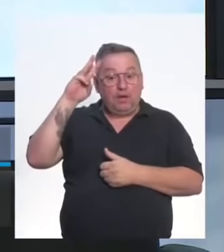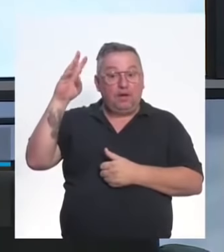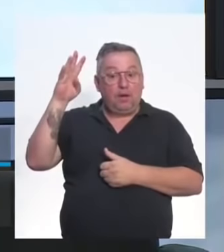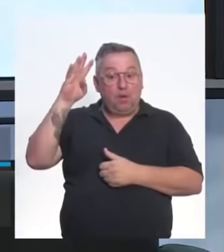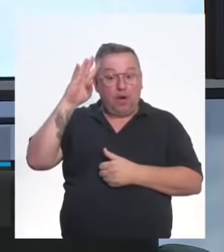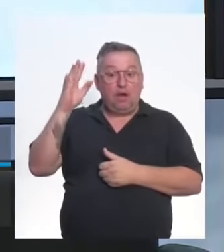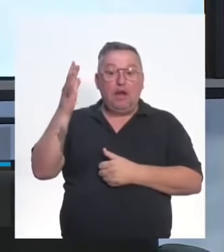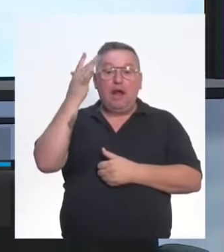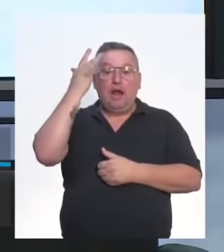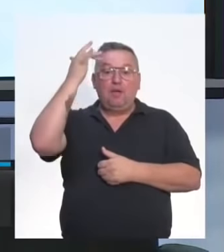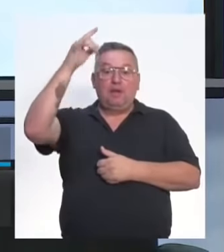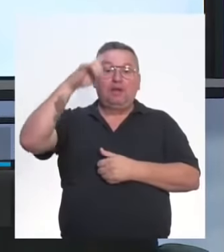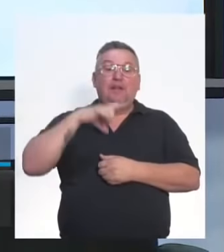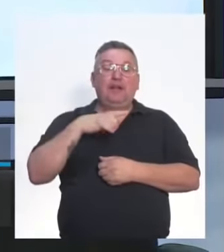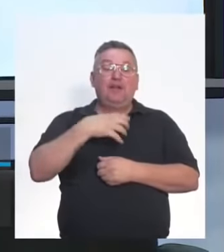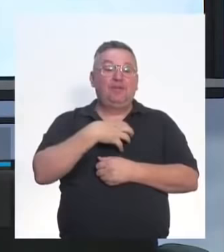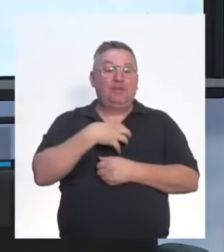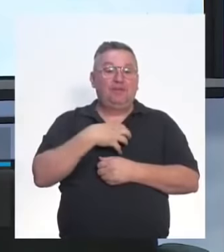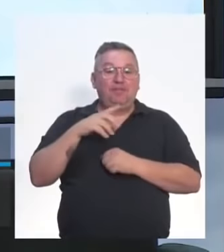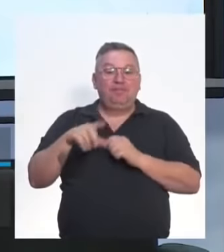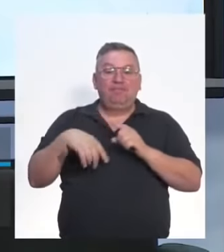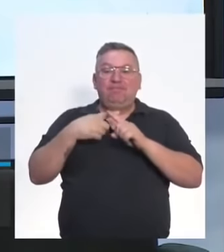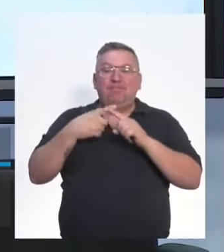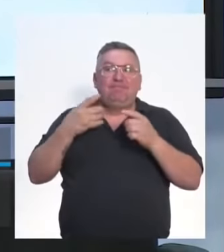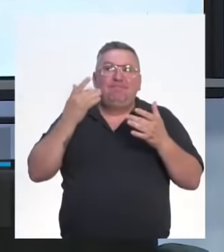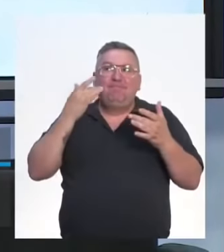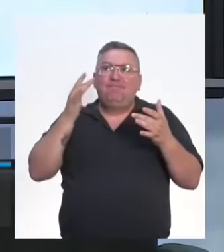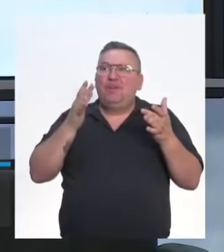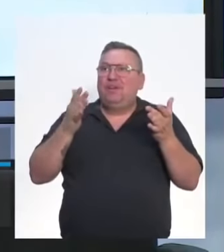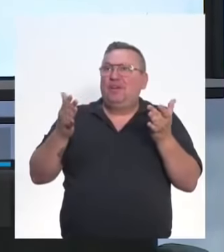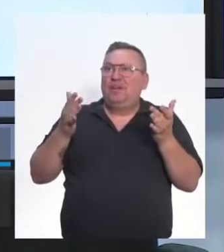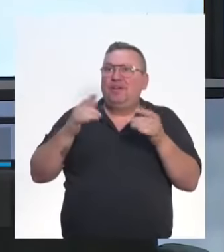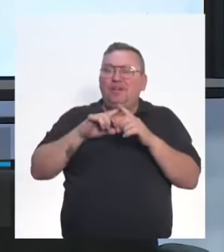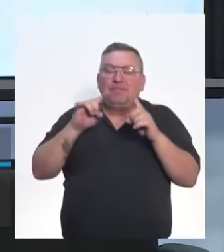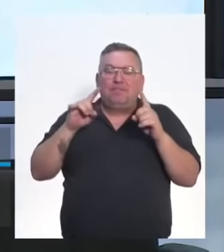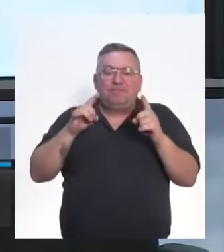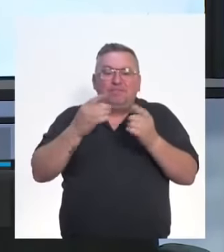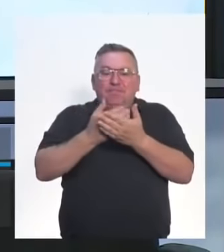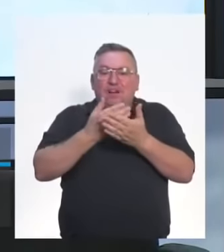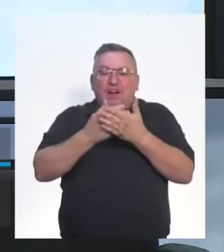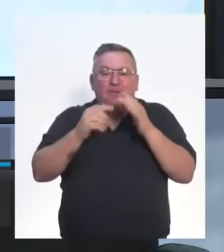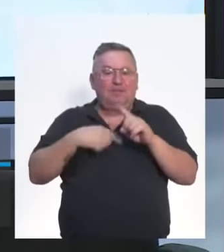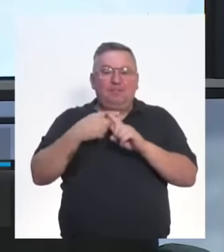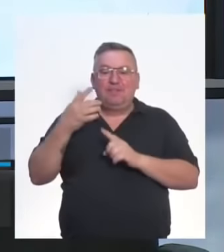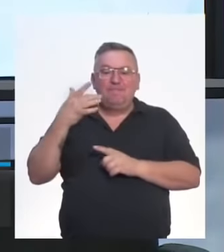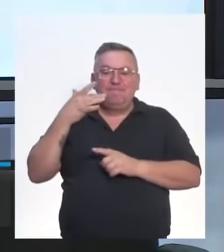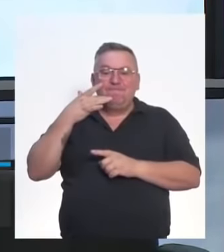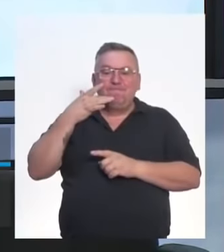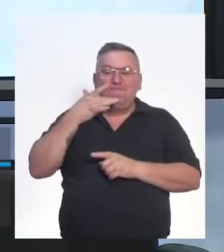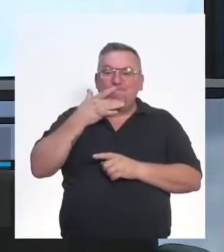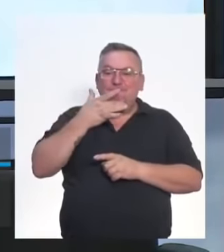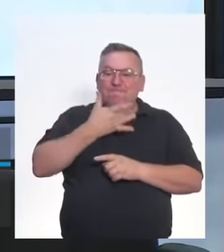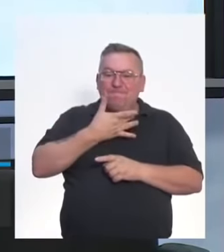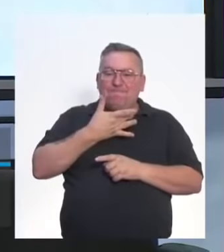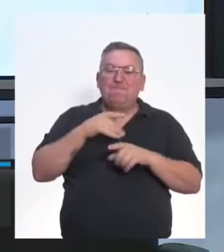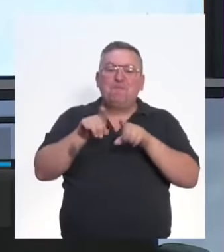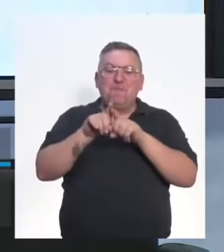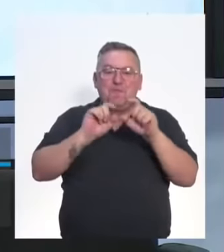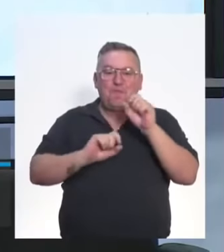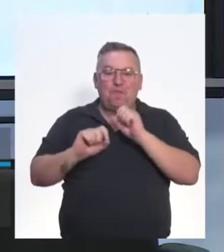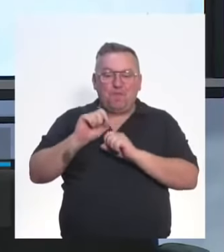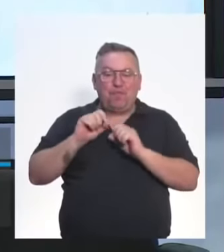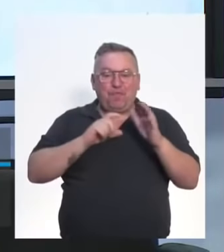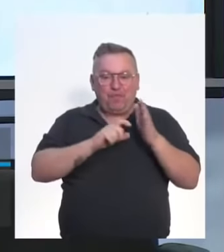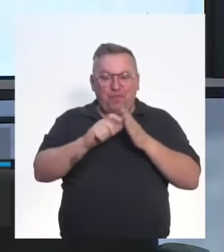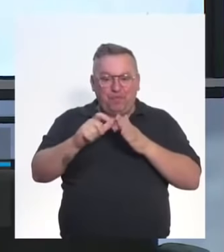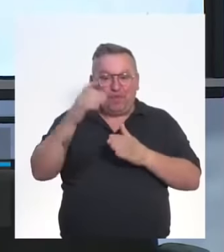perceber que elas têm um sentido mais, não sei qual que é a palavra, vamos chamar de saboroso, entre aspas, assim, em relação aos